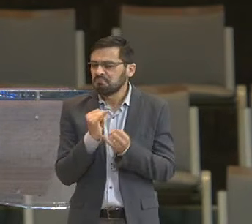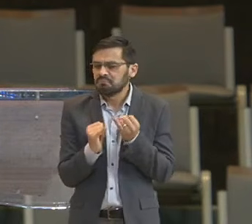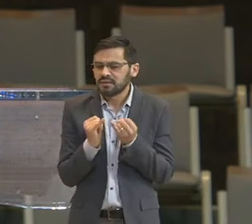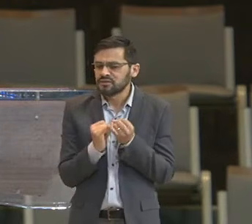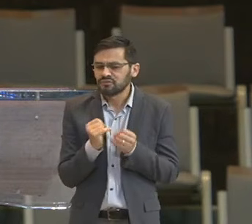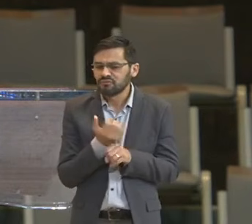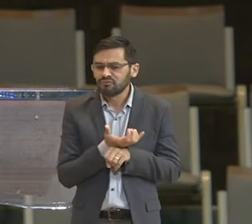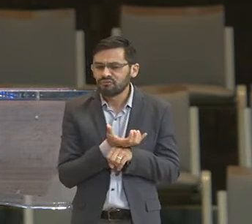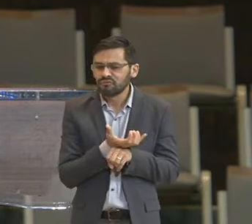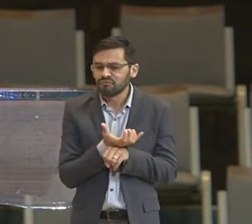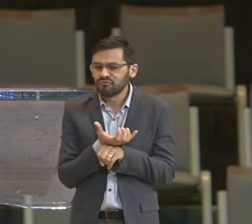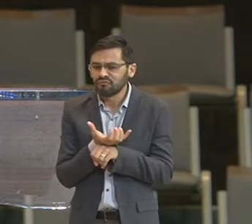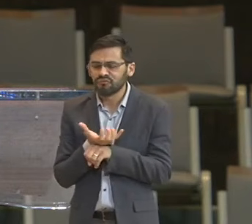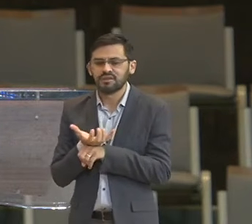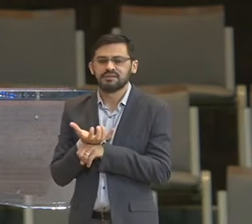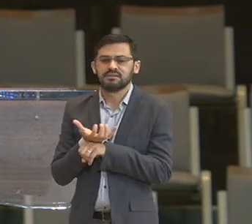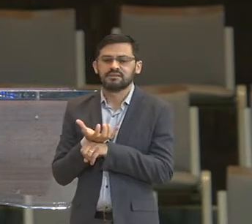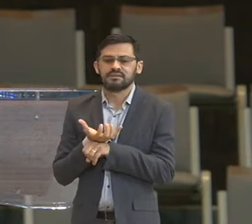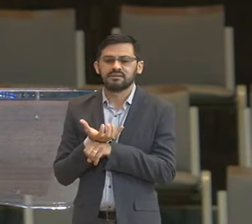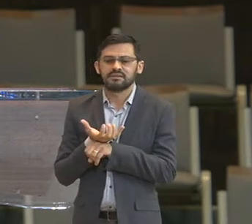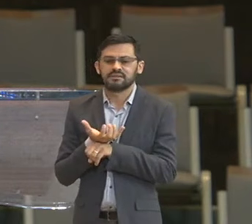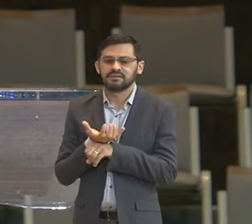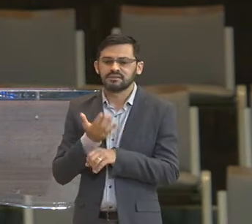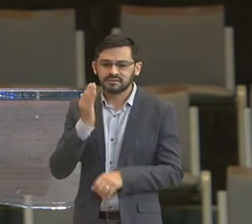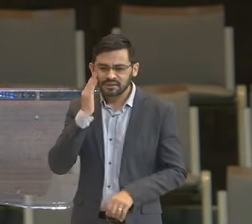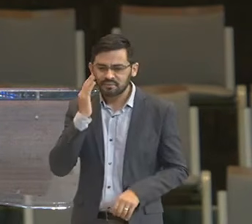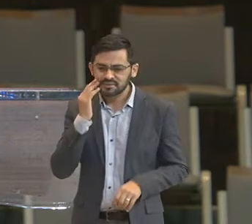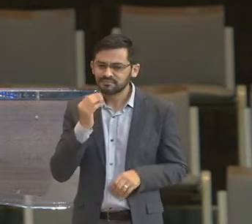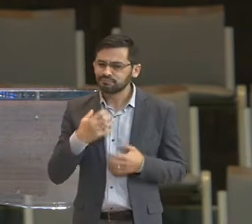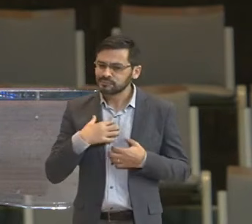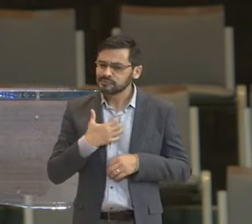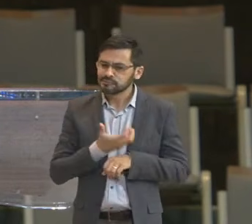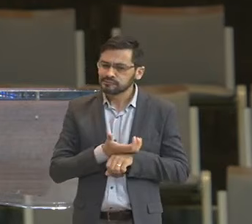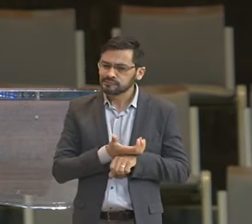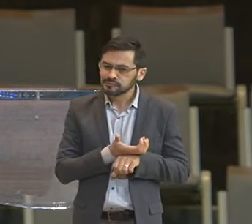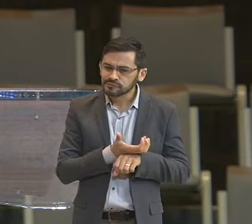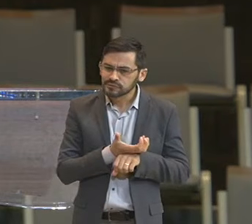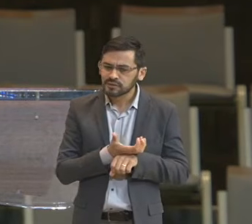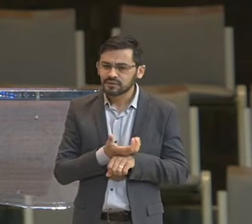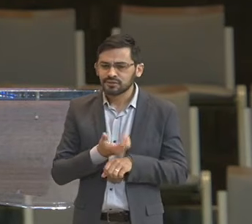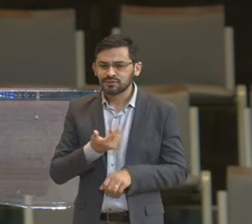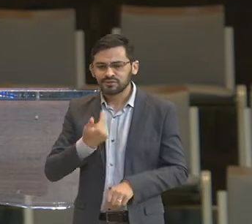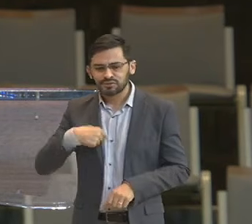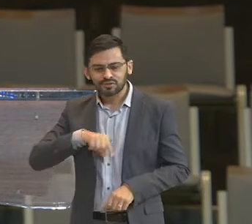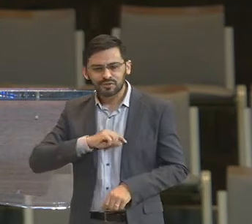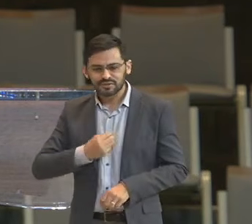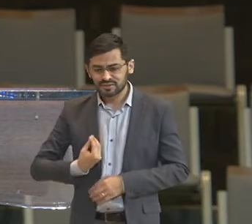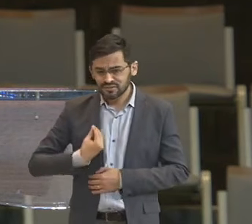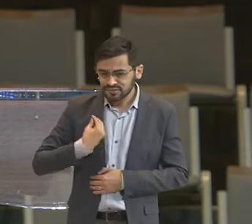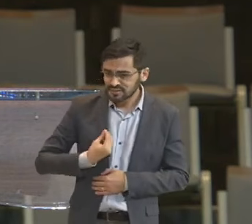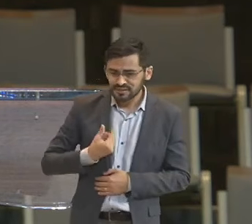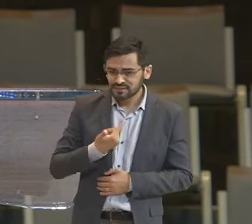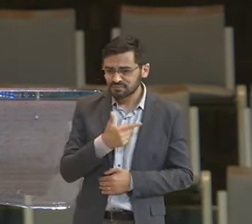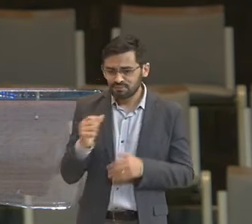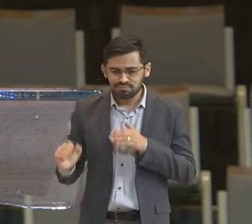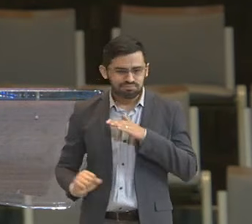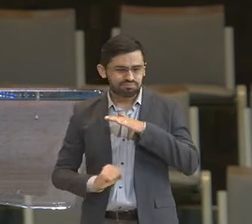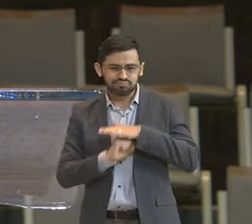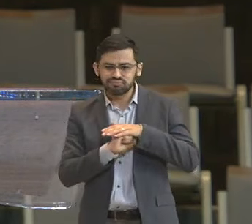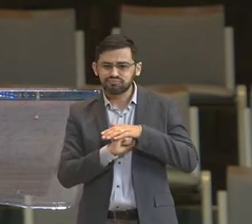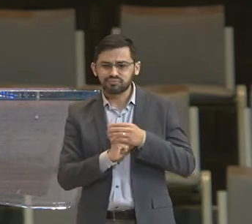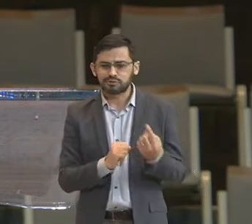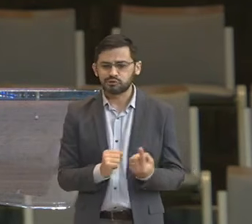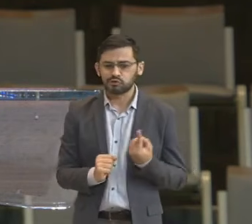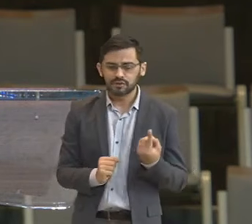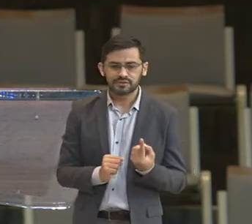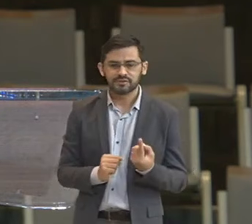insaciável leveza do nosso ser. Nosso ser não tem substância suficiente,